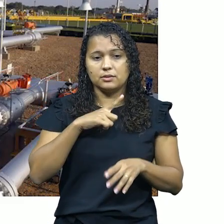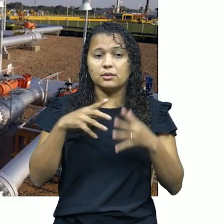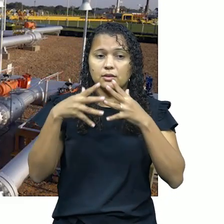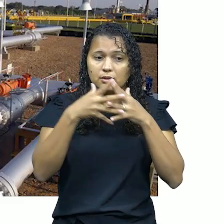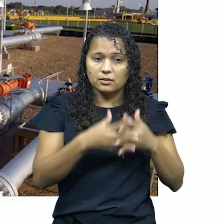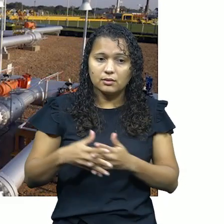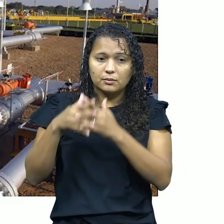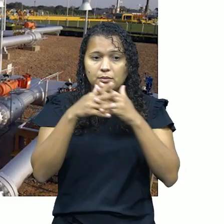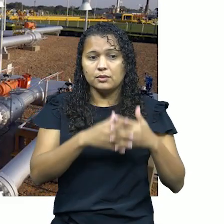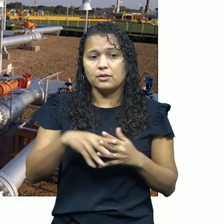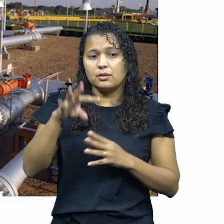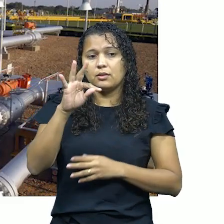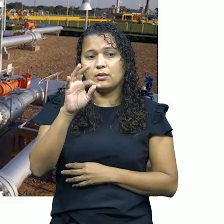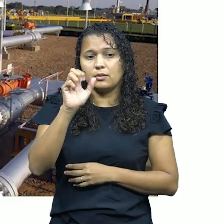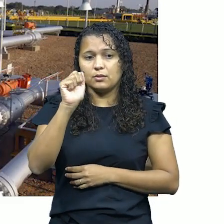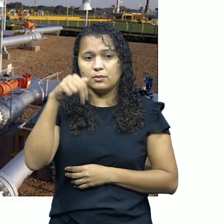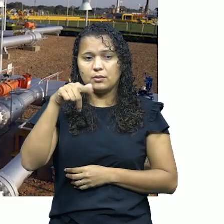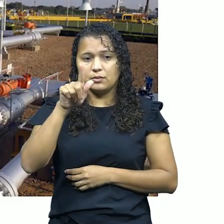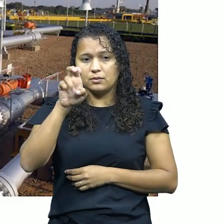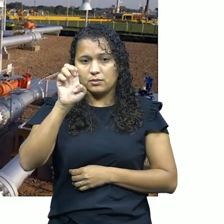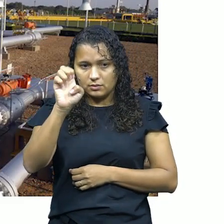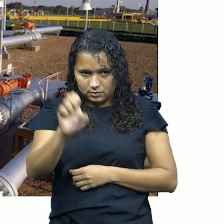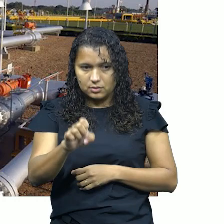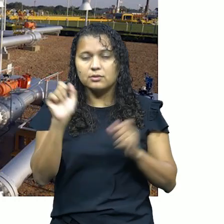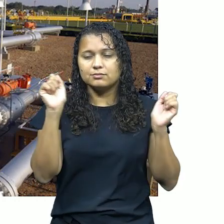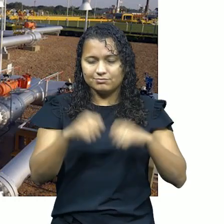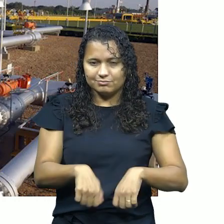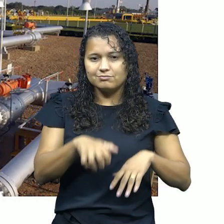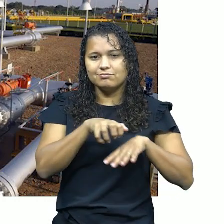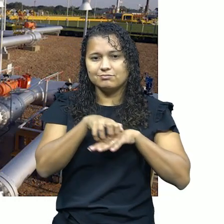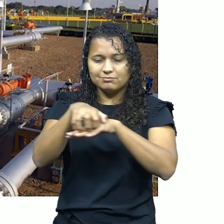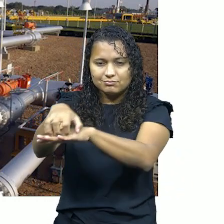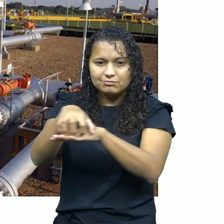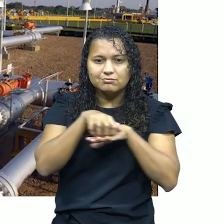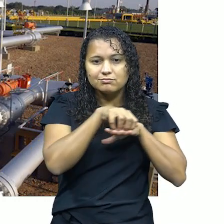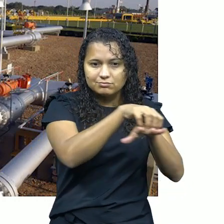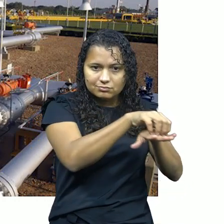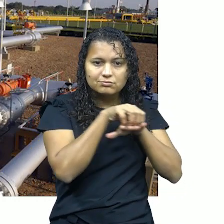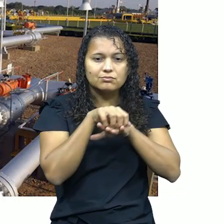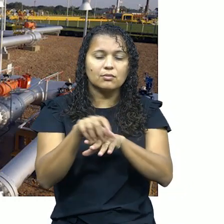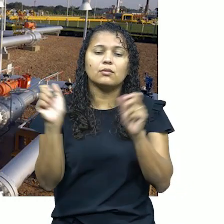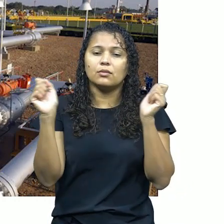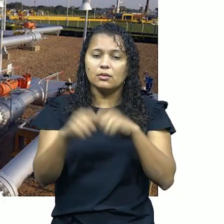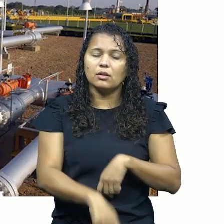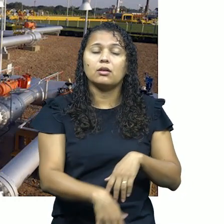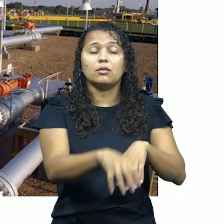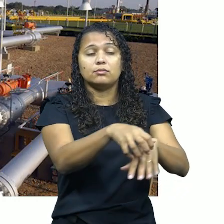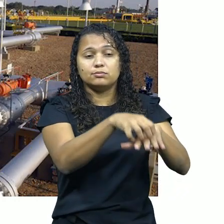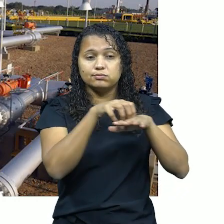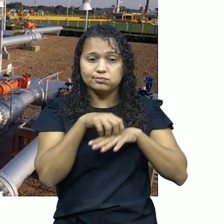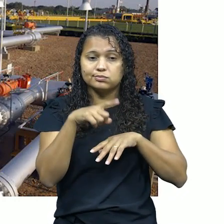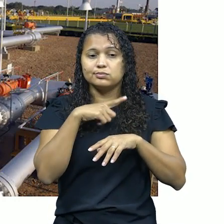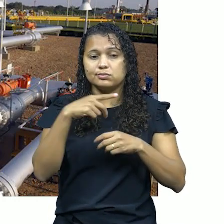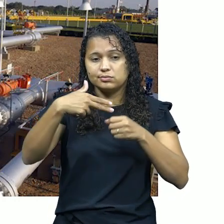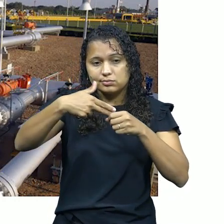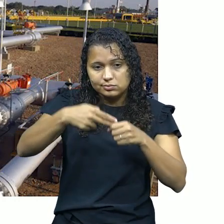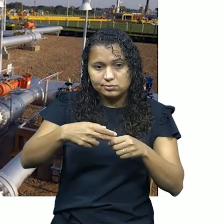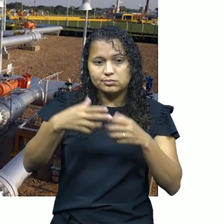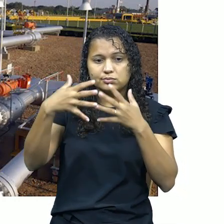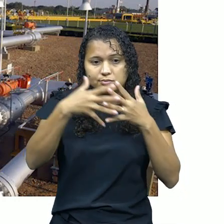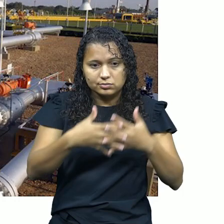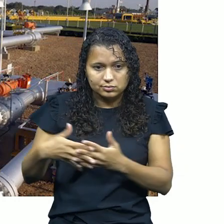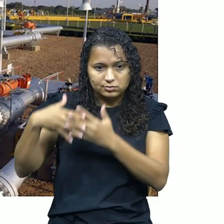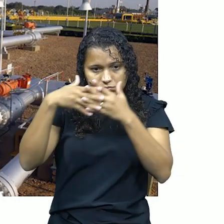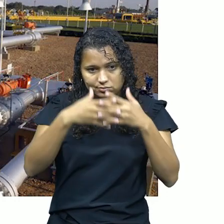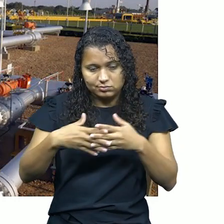o caminhão-tanque, que permite o transporte desses combustíveis, né? Então a gente recebe, o caminhão-tanque